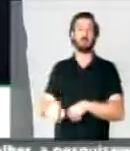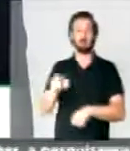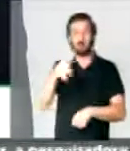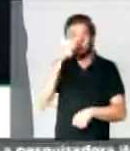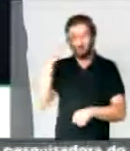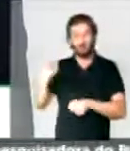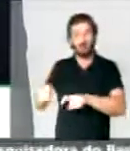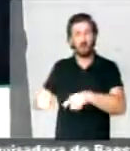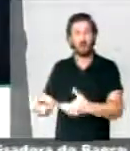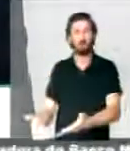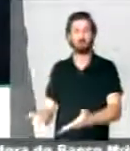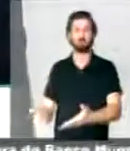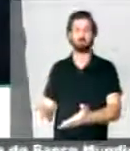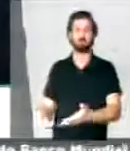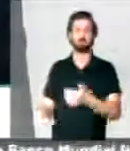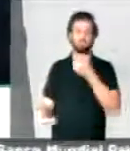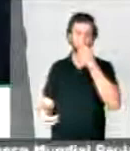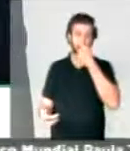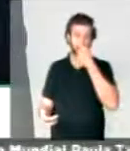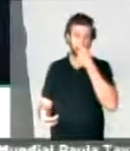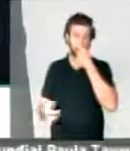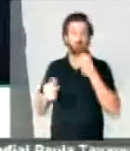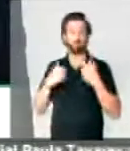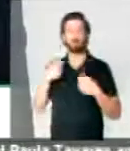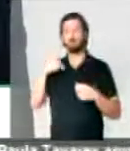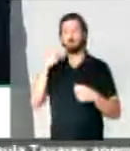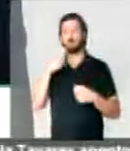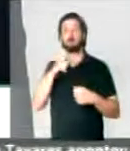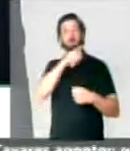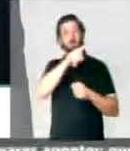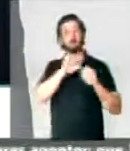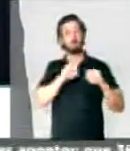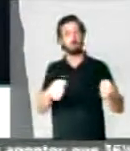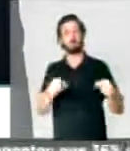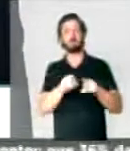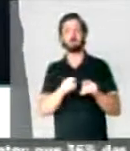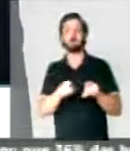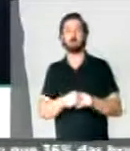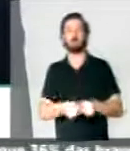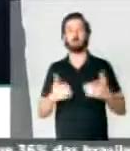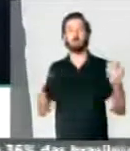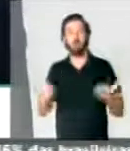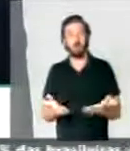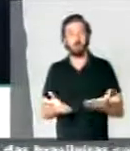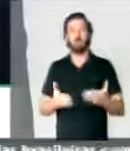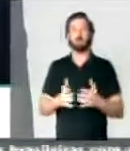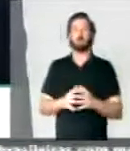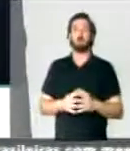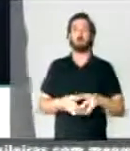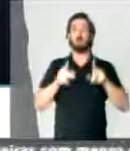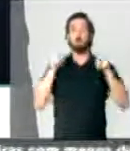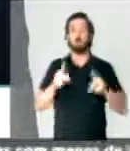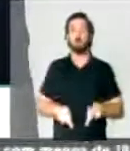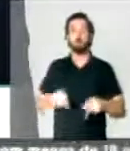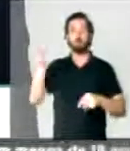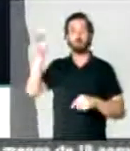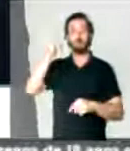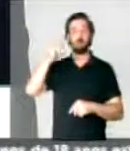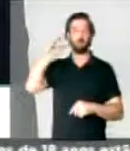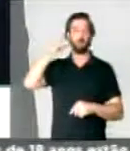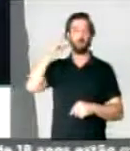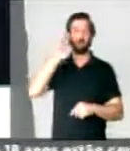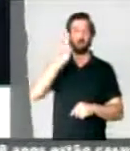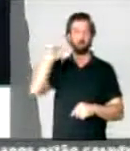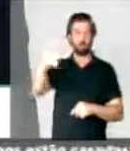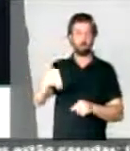do campo. Então não poderia também deixar de que Vossa Excelência possa defender nesse microfone o povo potiguar, principalmente o povo